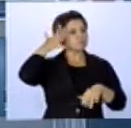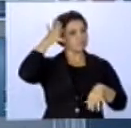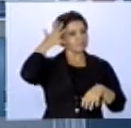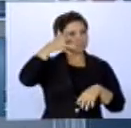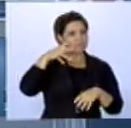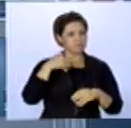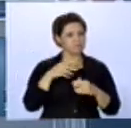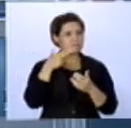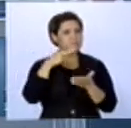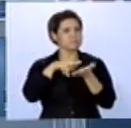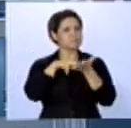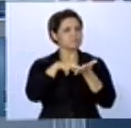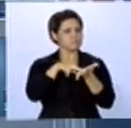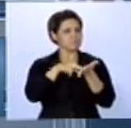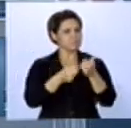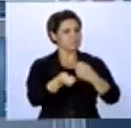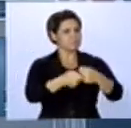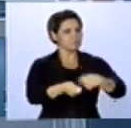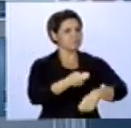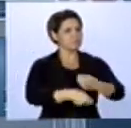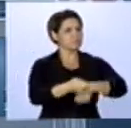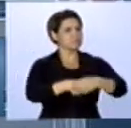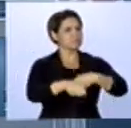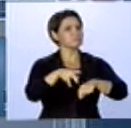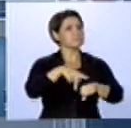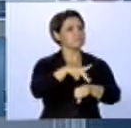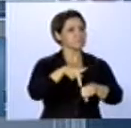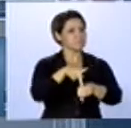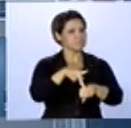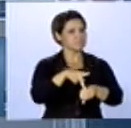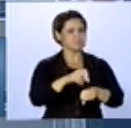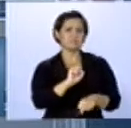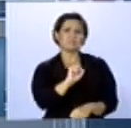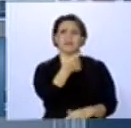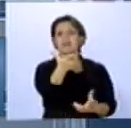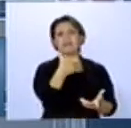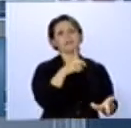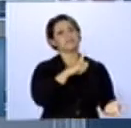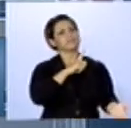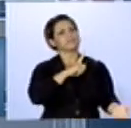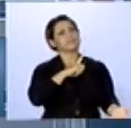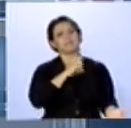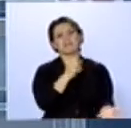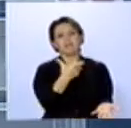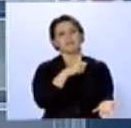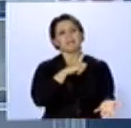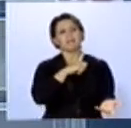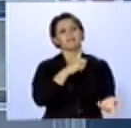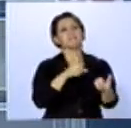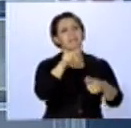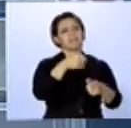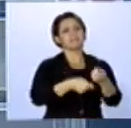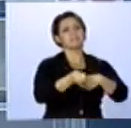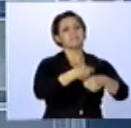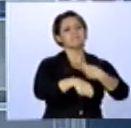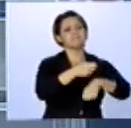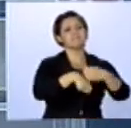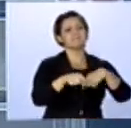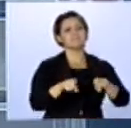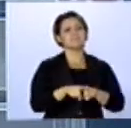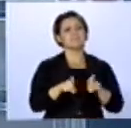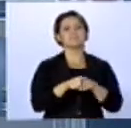o Desenvolvimento Social e econômico é lógico que existe um mercado criado nas eleições esse mercado é grande